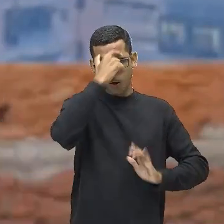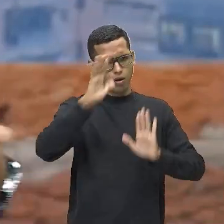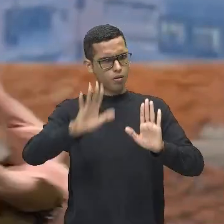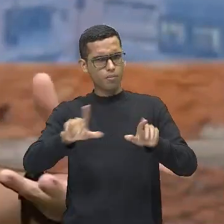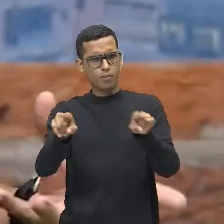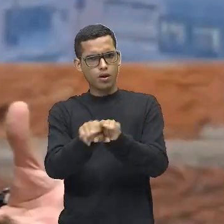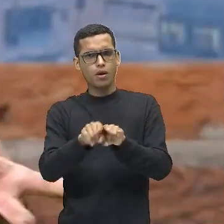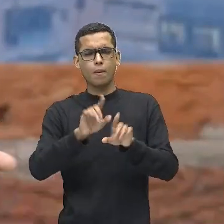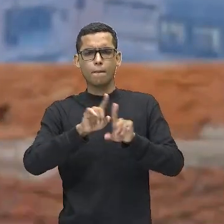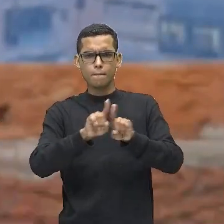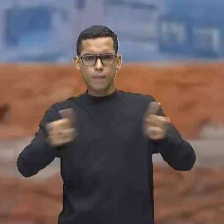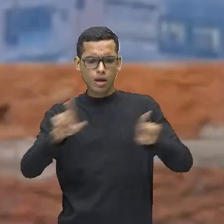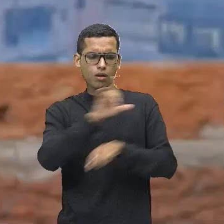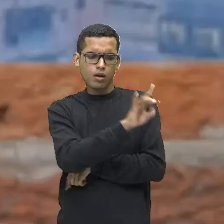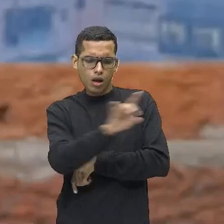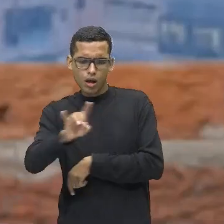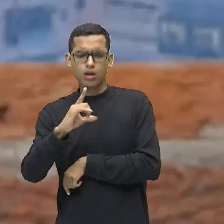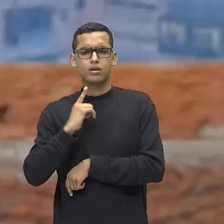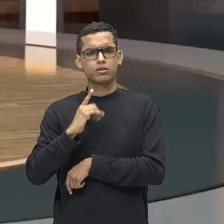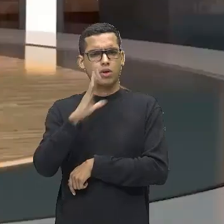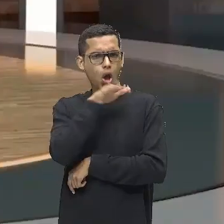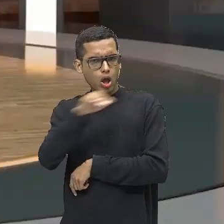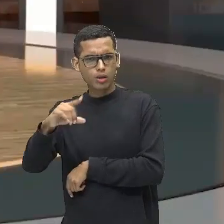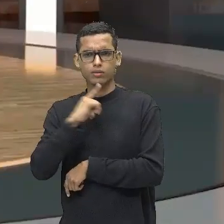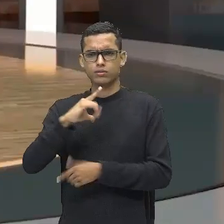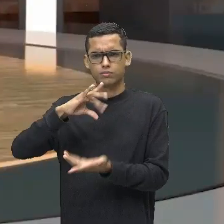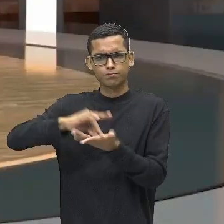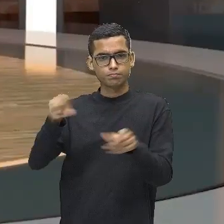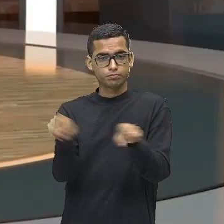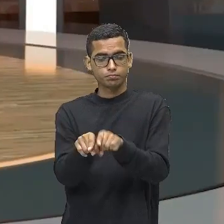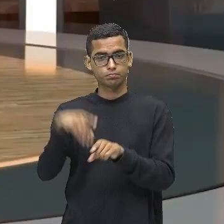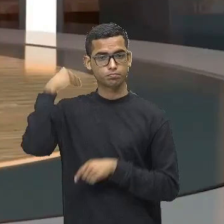vai vivenciar aí no decorrer da sua vida.